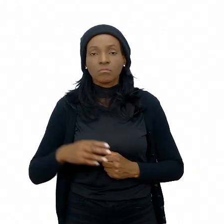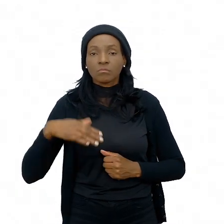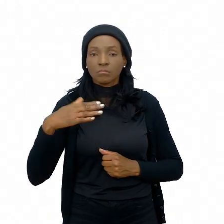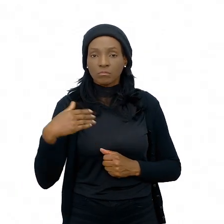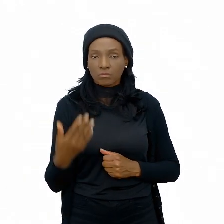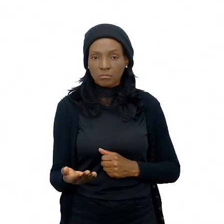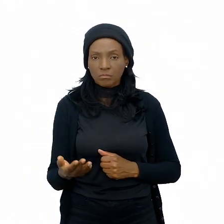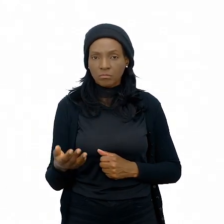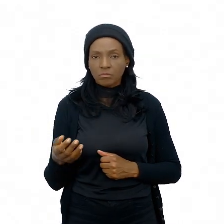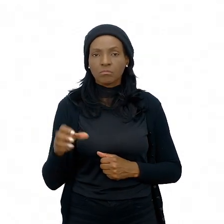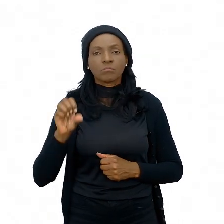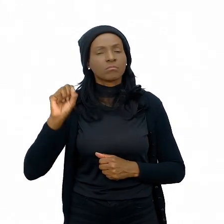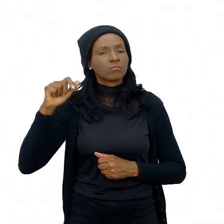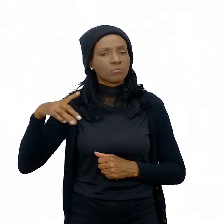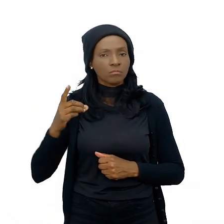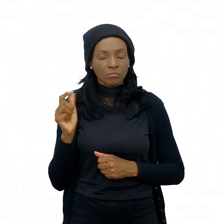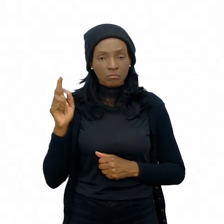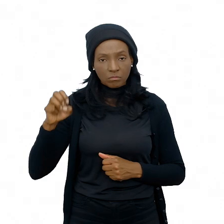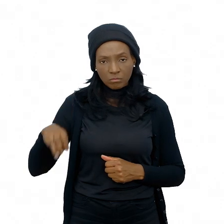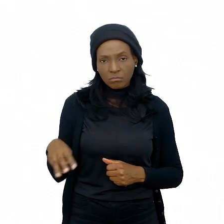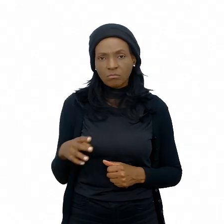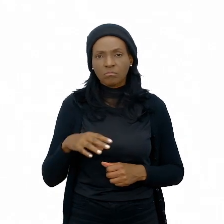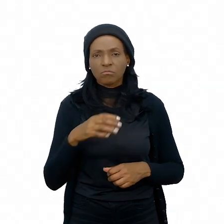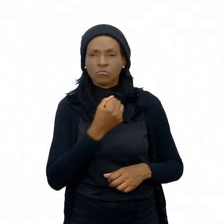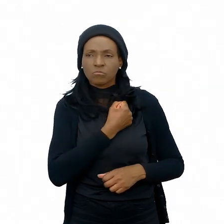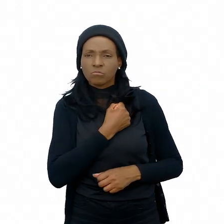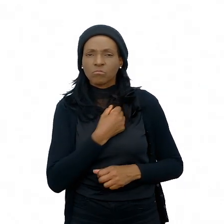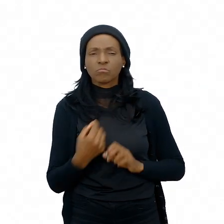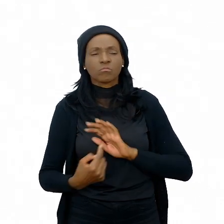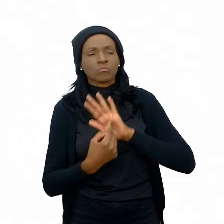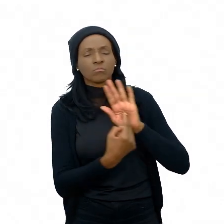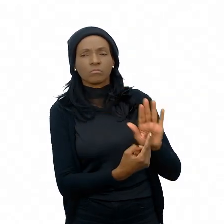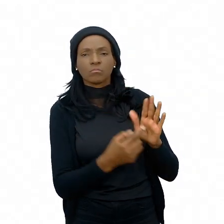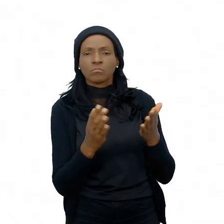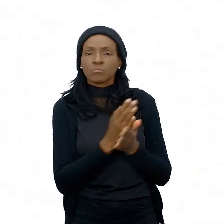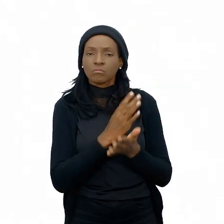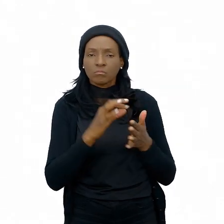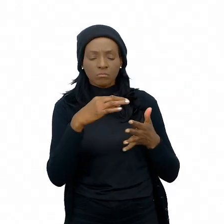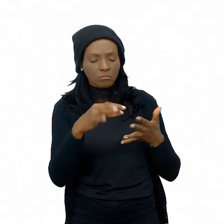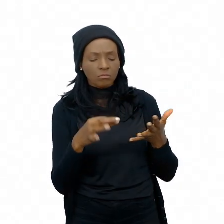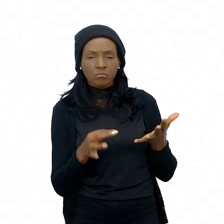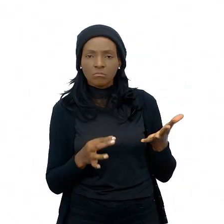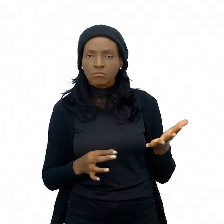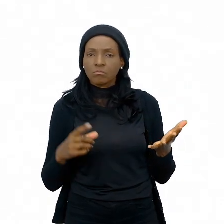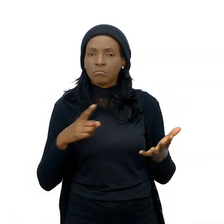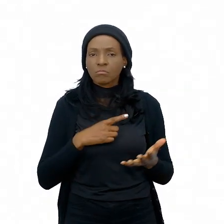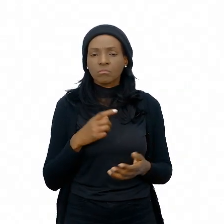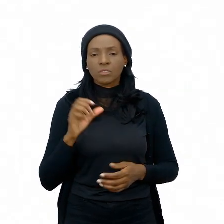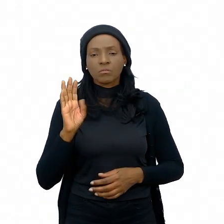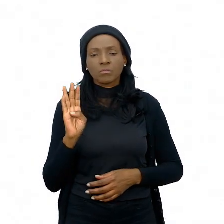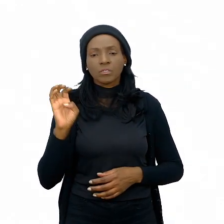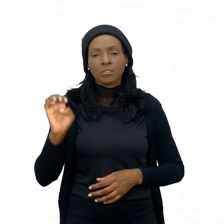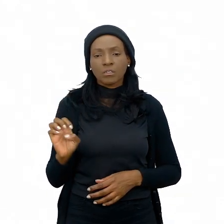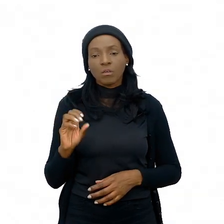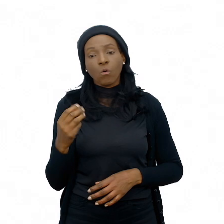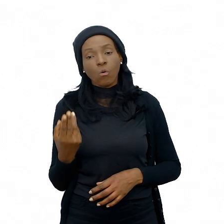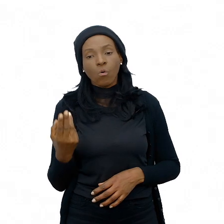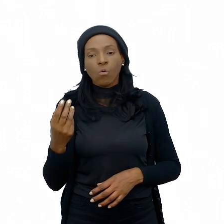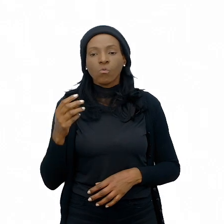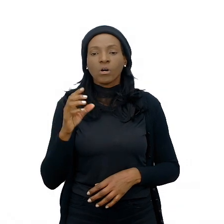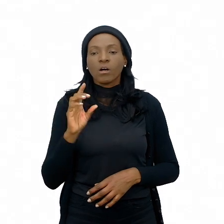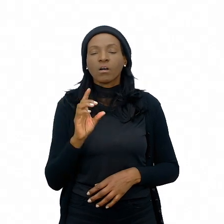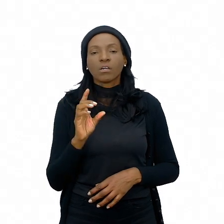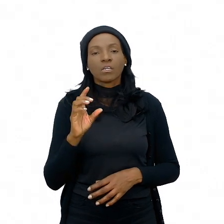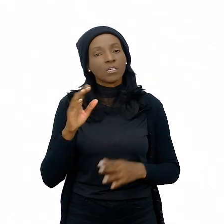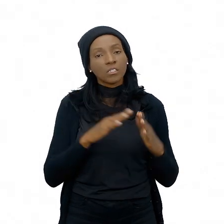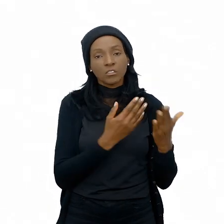a sondagem de números, em que são apresentados alguns critérios para que a DE, ou a escola, ou